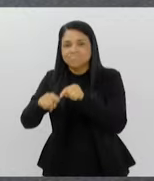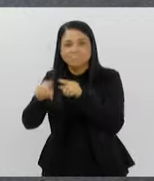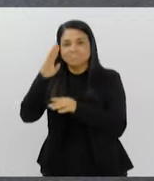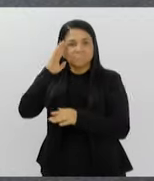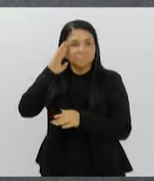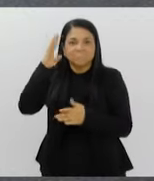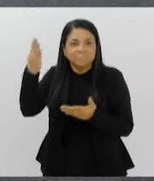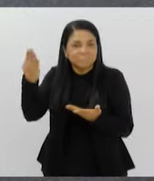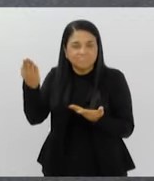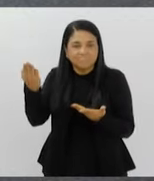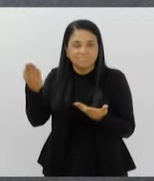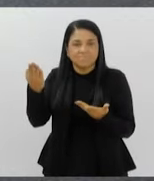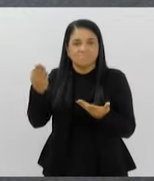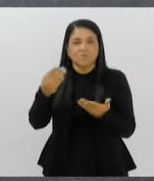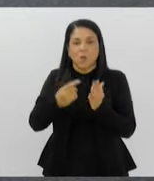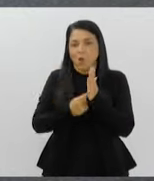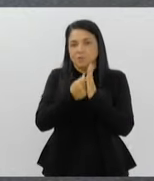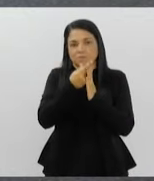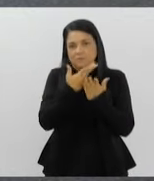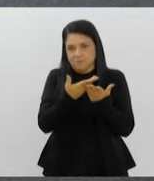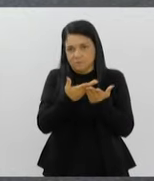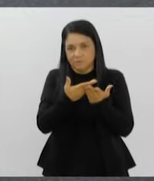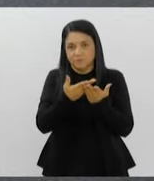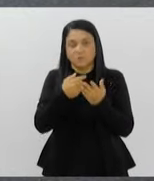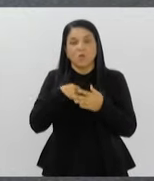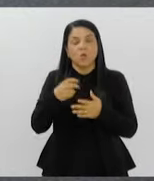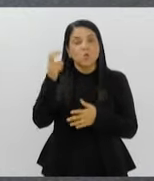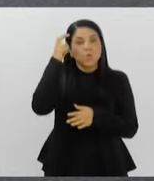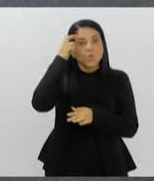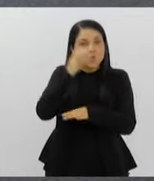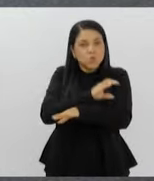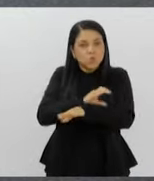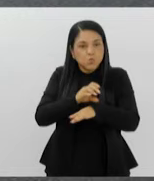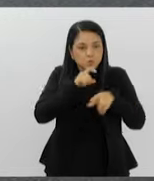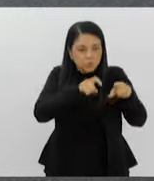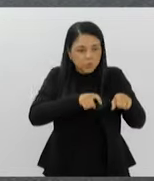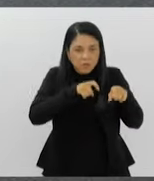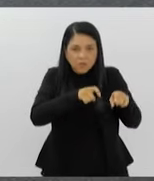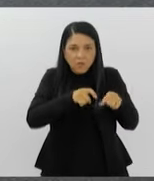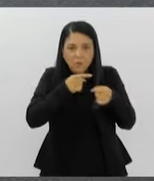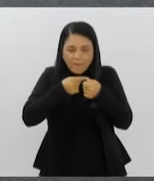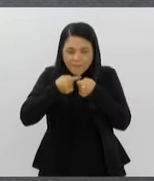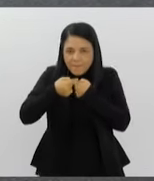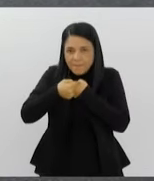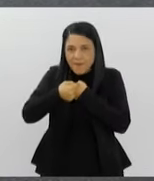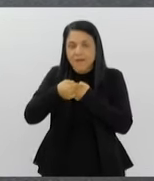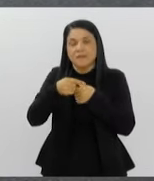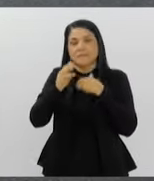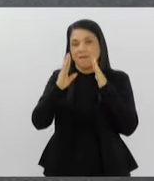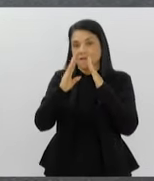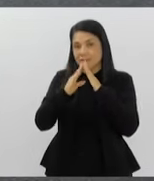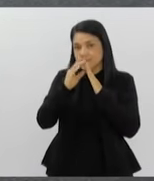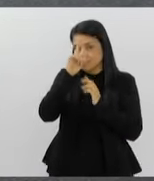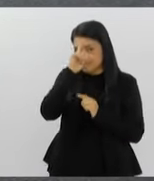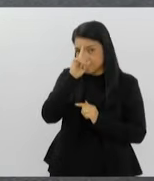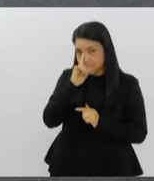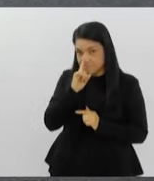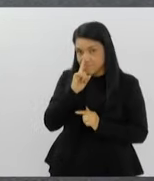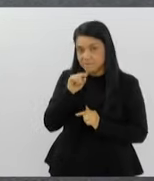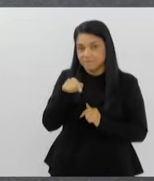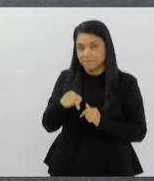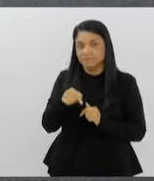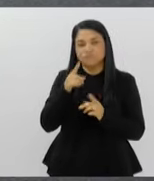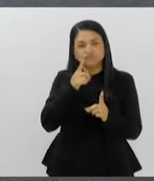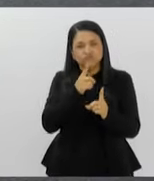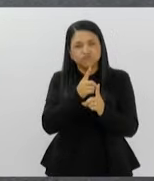priorização orçamentária. Então, falar aqui da cultura do interior, falar da Casa Amarela, que é um espaço, sim, de